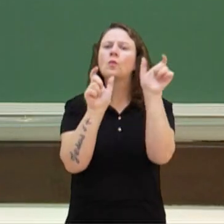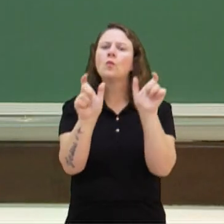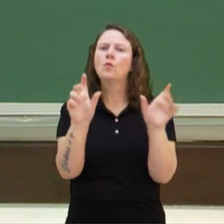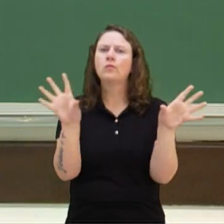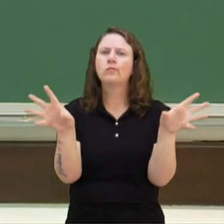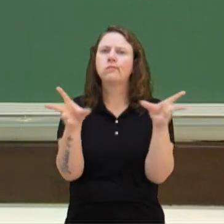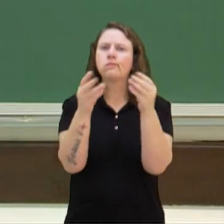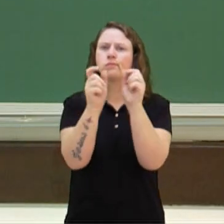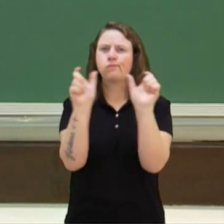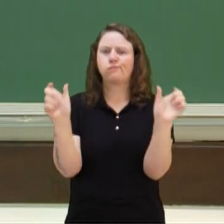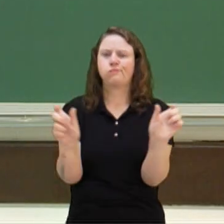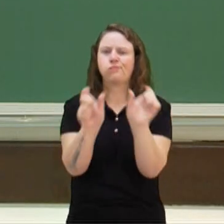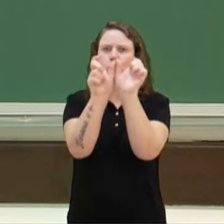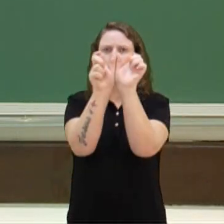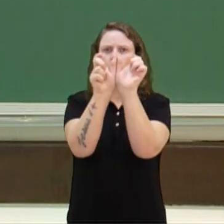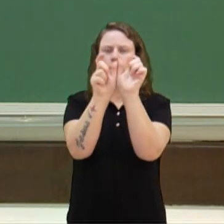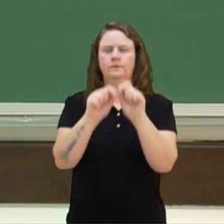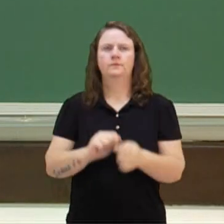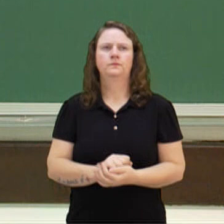na verdade, né?